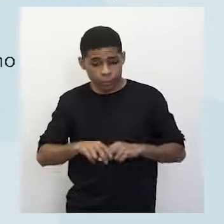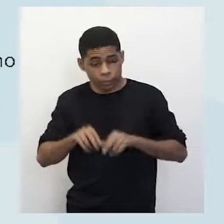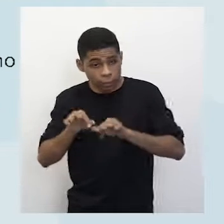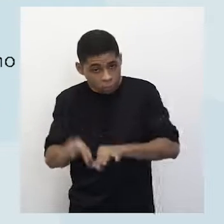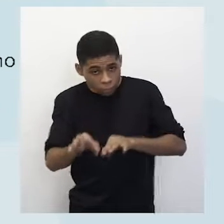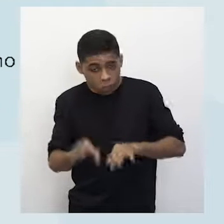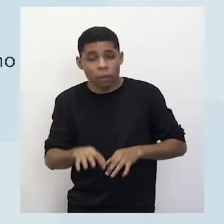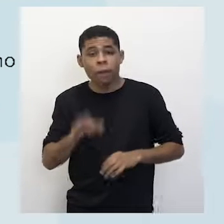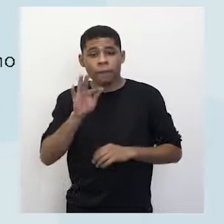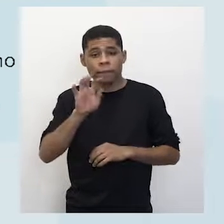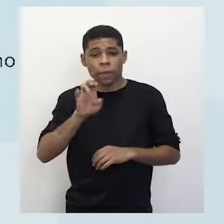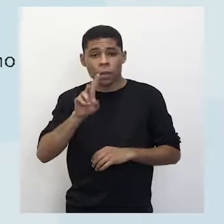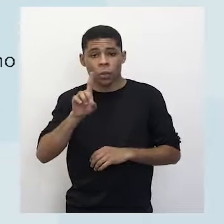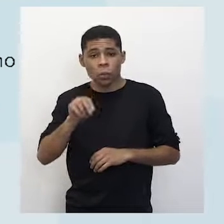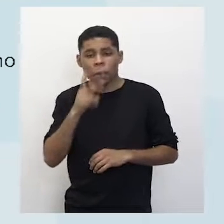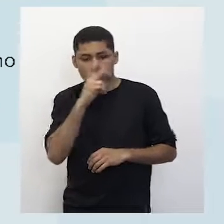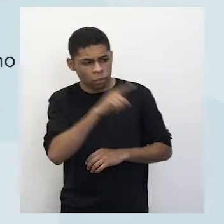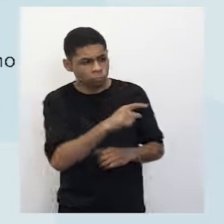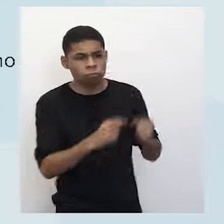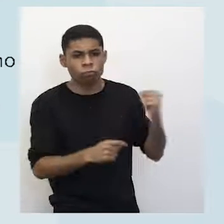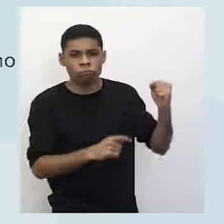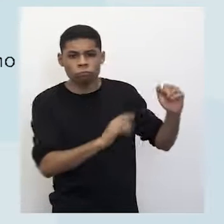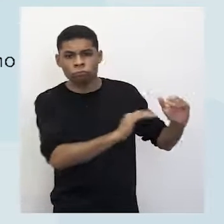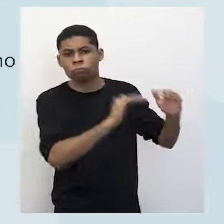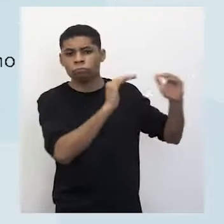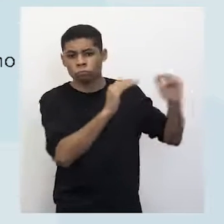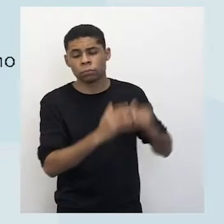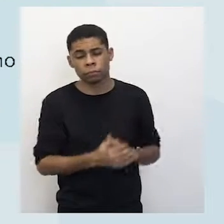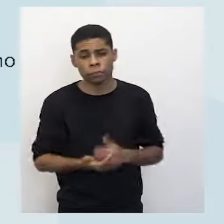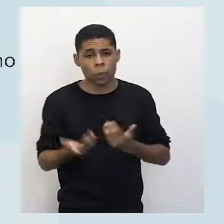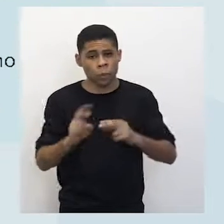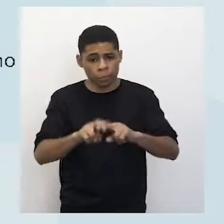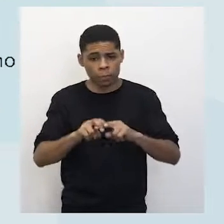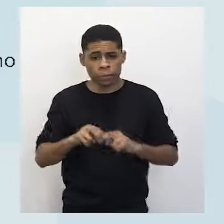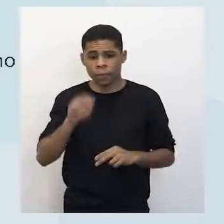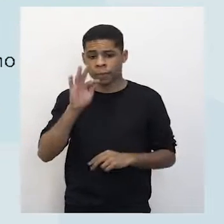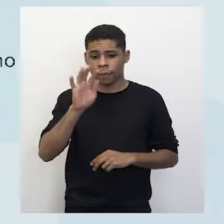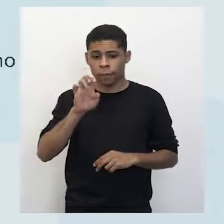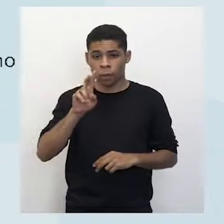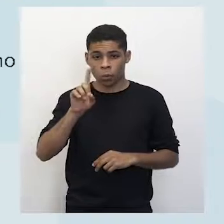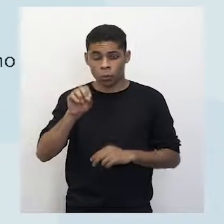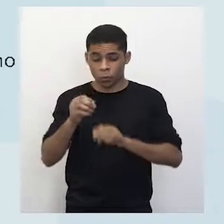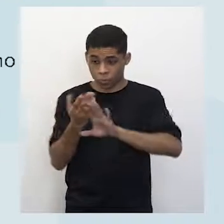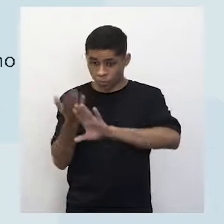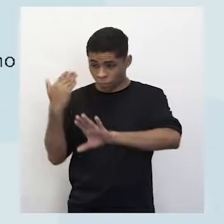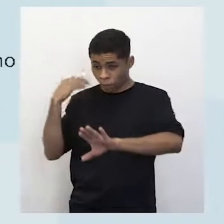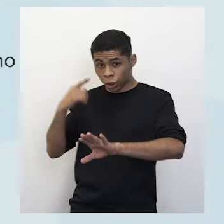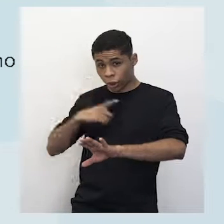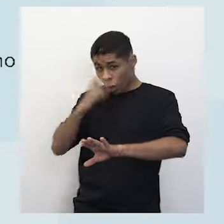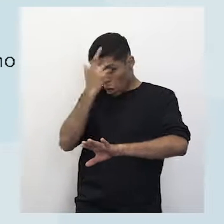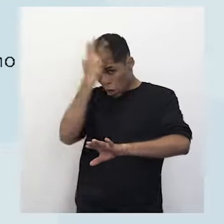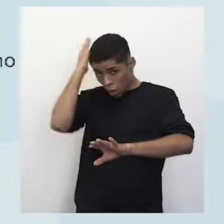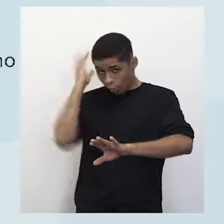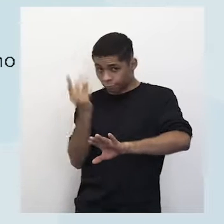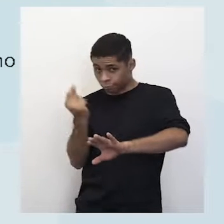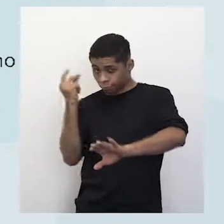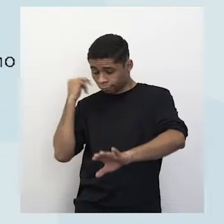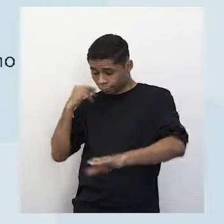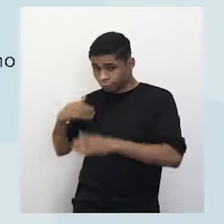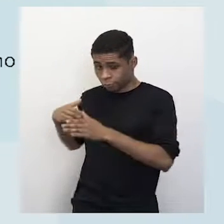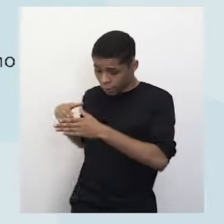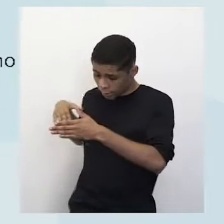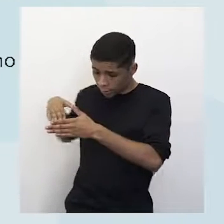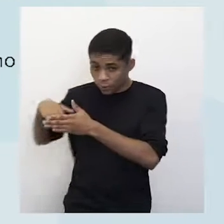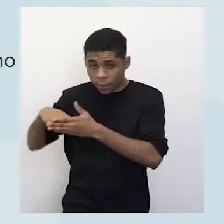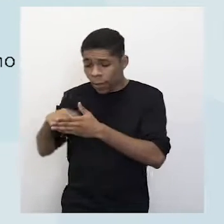esse instrumento de poder. Então, veja a definição de feudo que desde a Roma antiga, né, eles falavam de